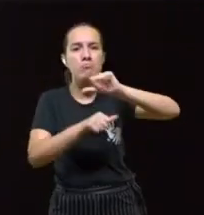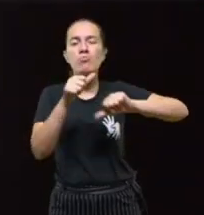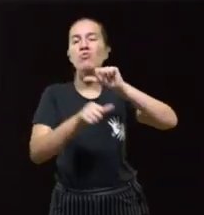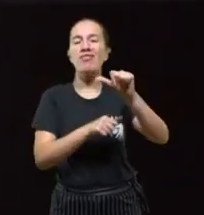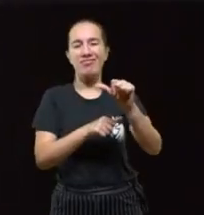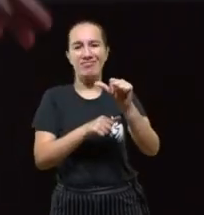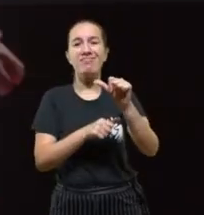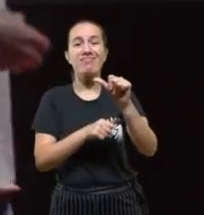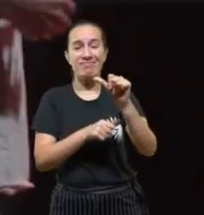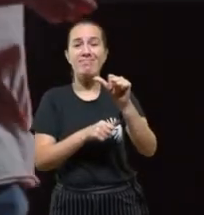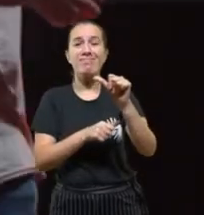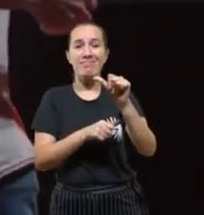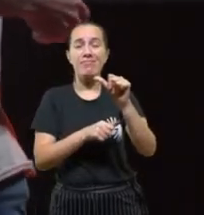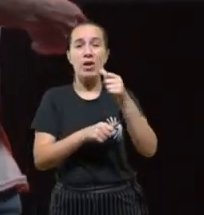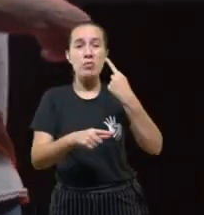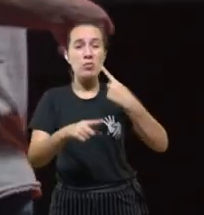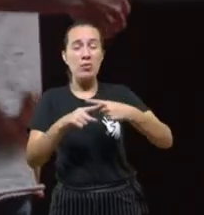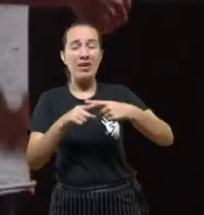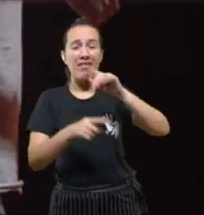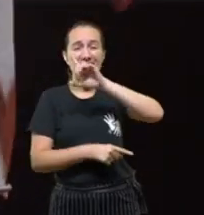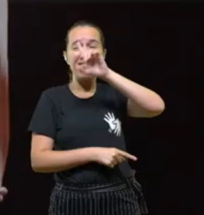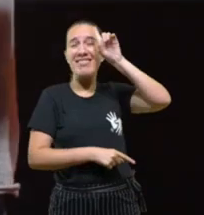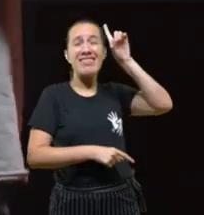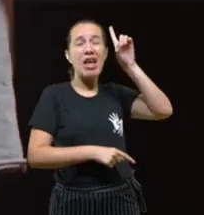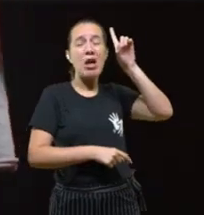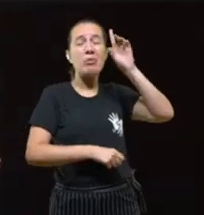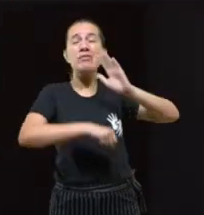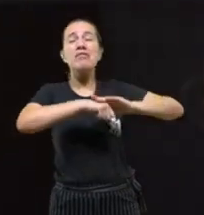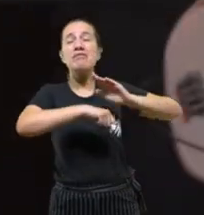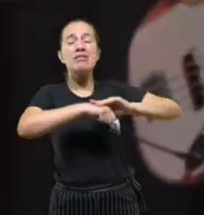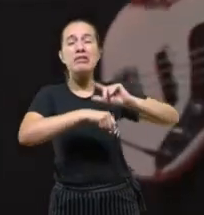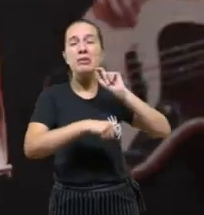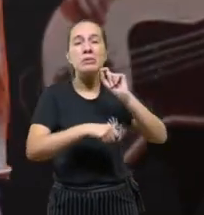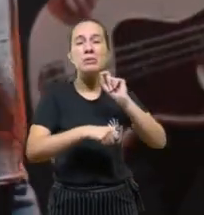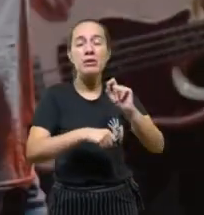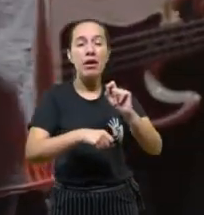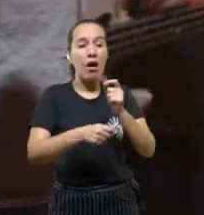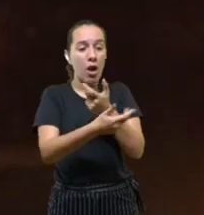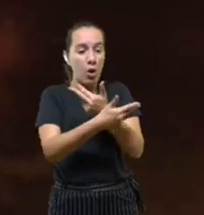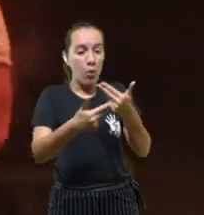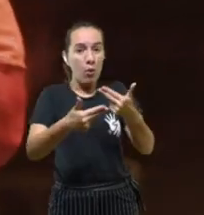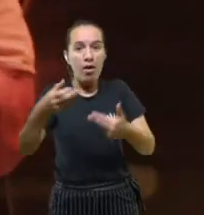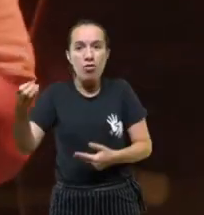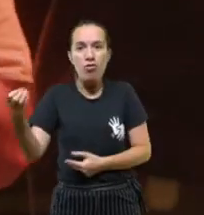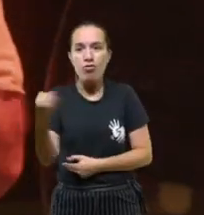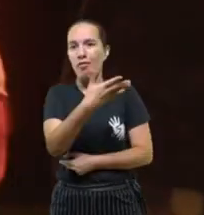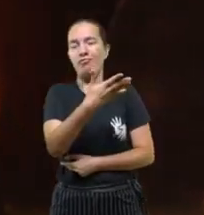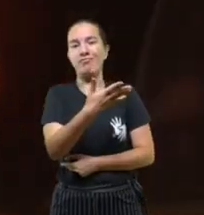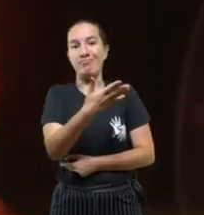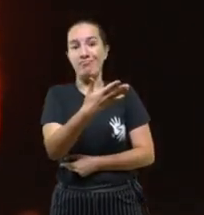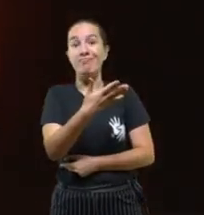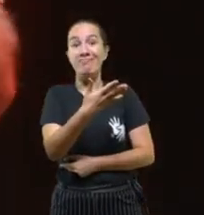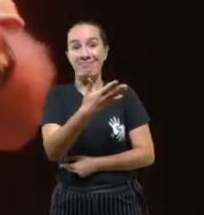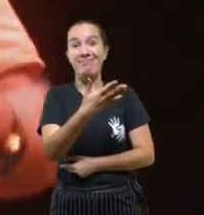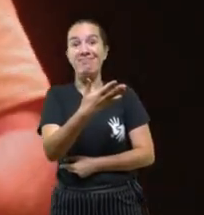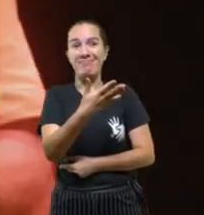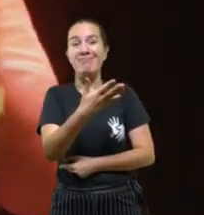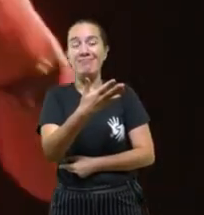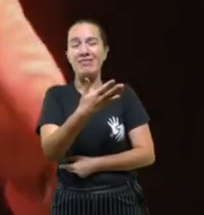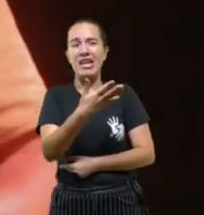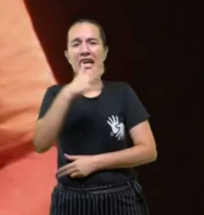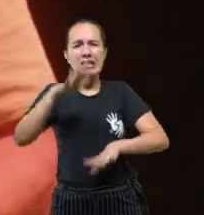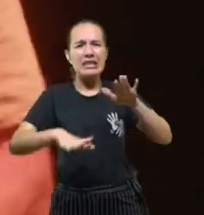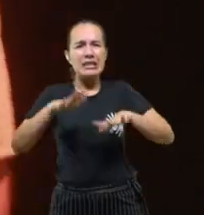está fazendo uma coisa nova. E sabe, na vida de muitos de nós, não